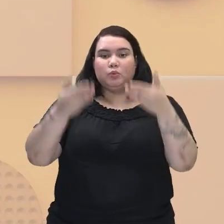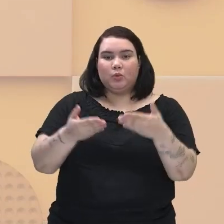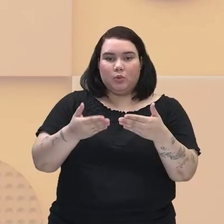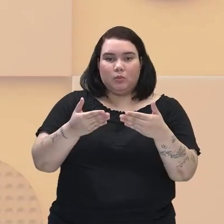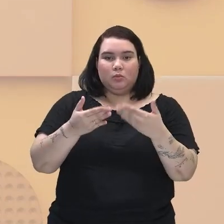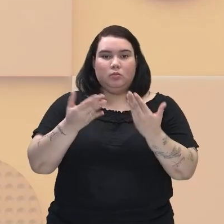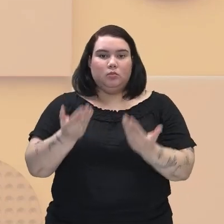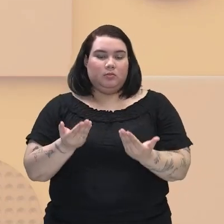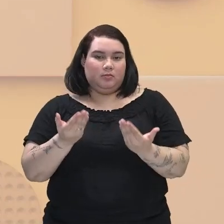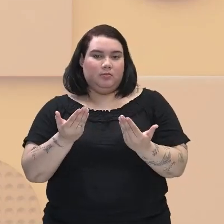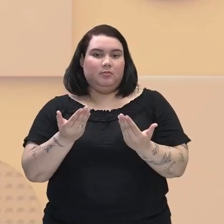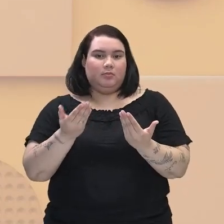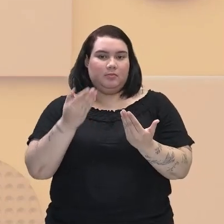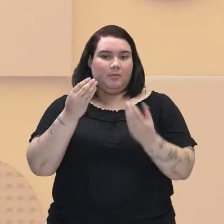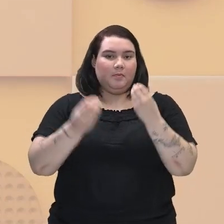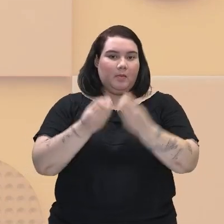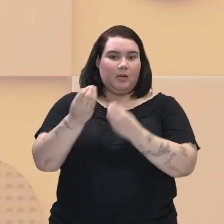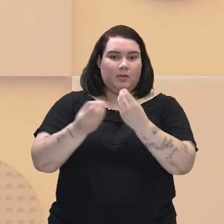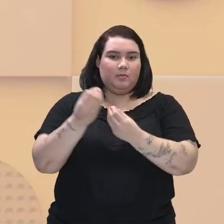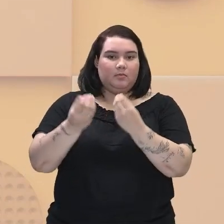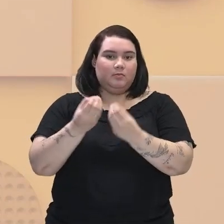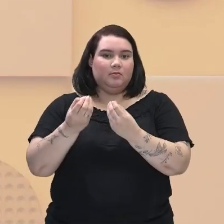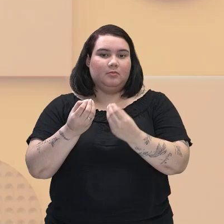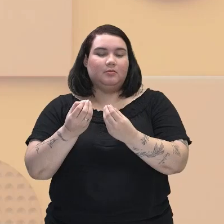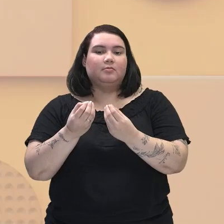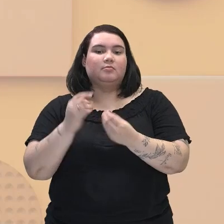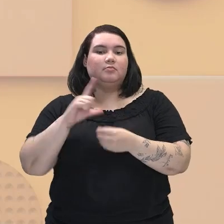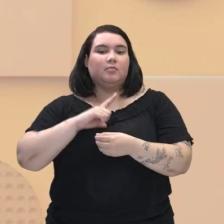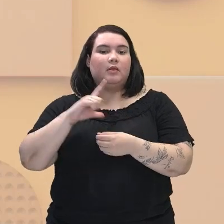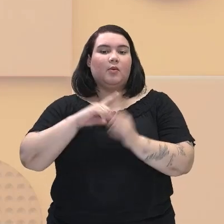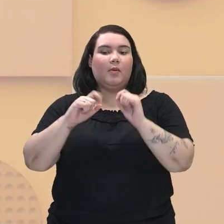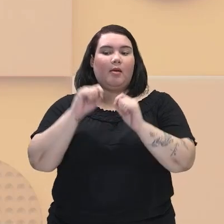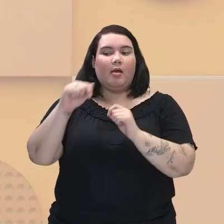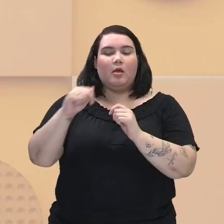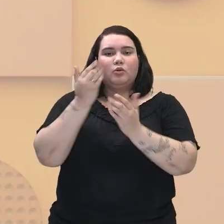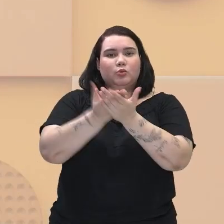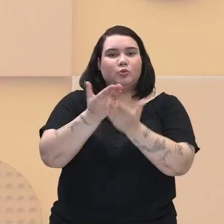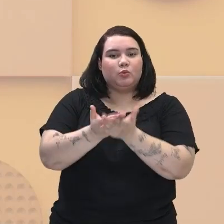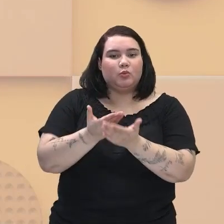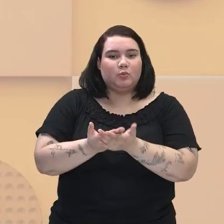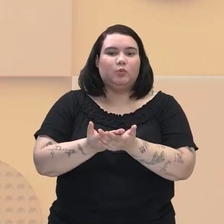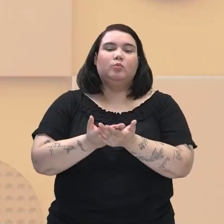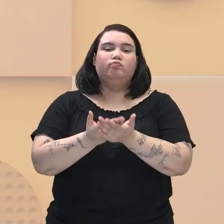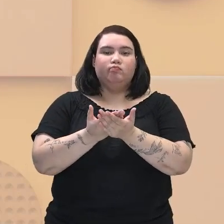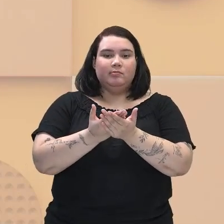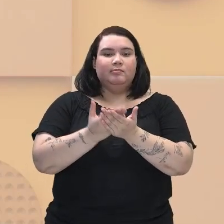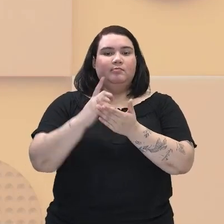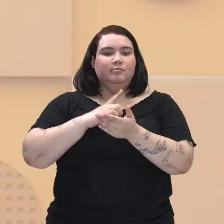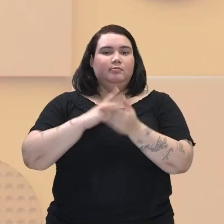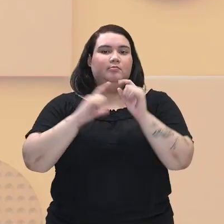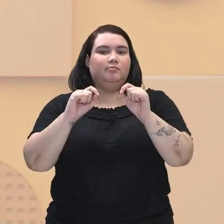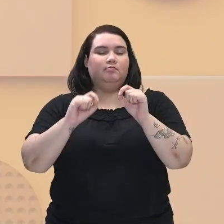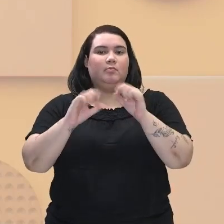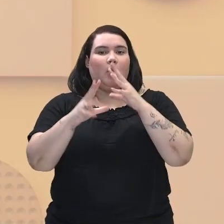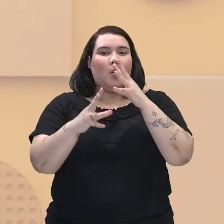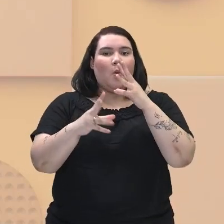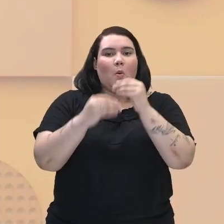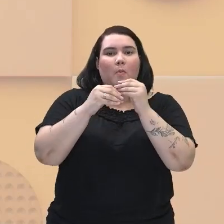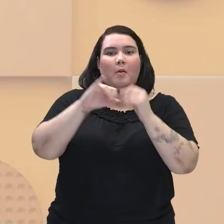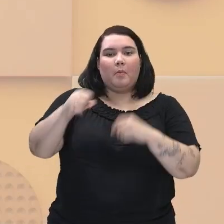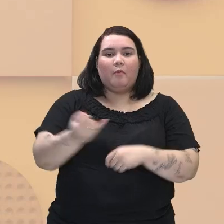analisou, estudou, se debruçou a respeito desse estudo a partir da biologia e